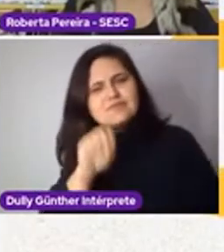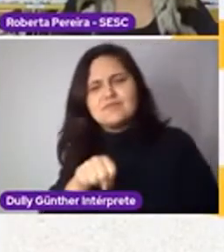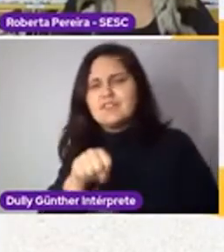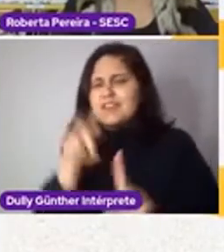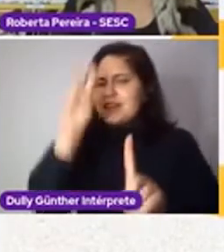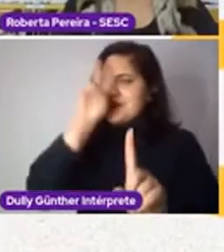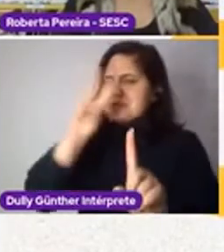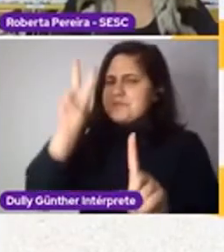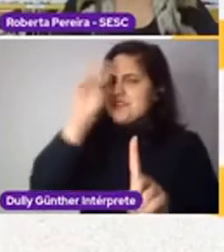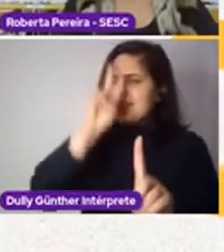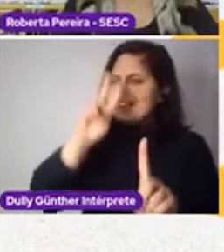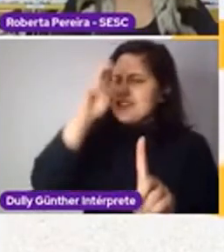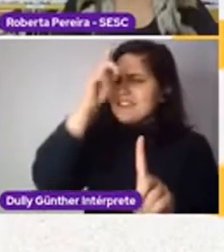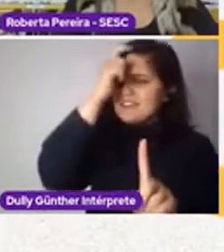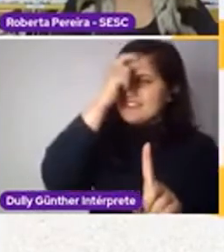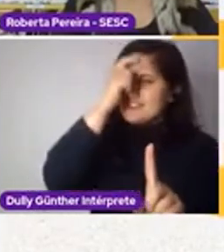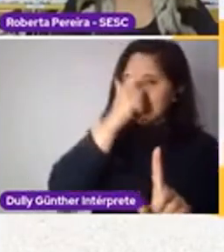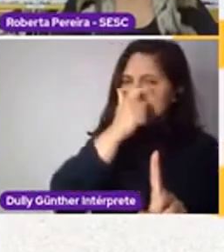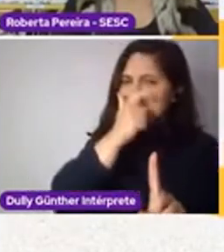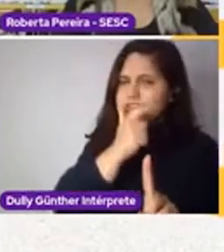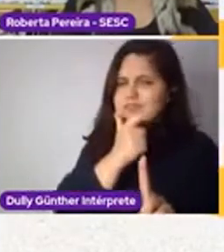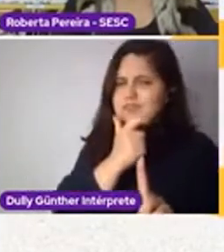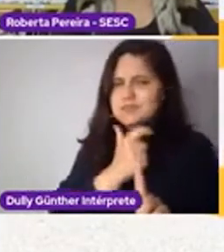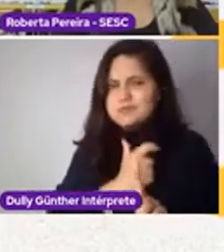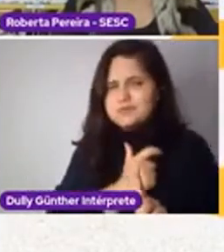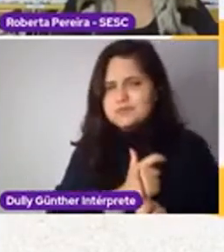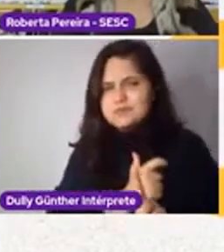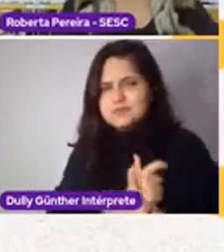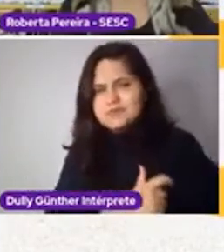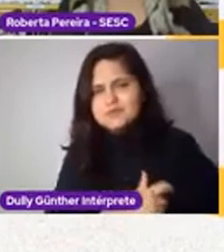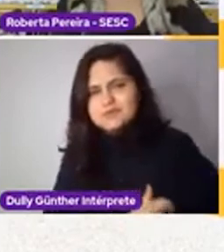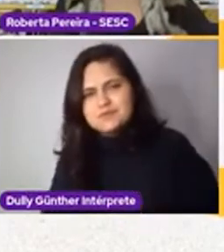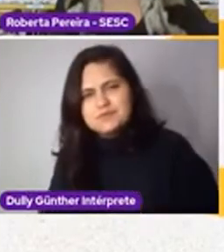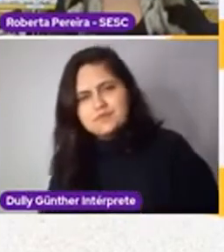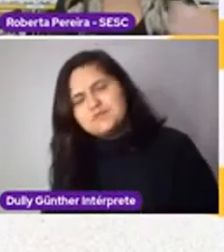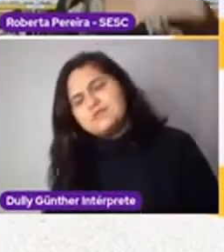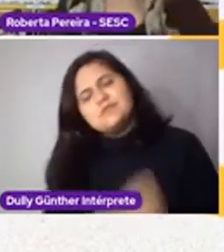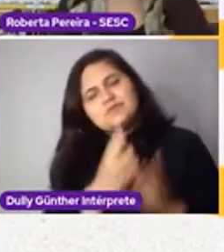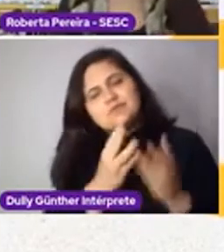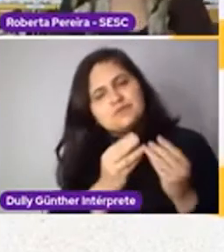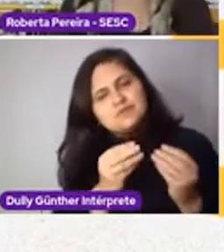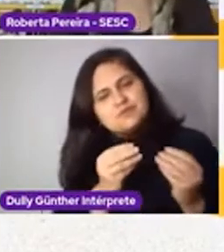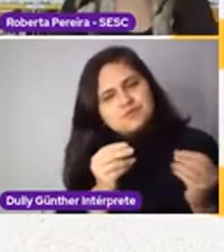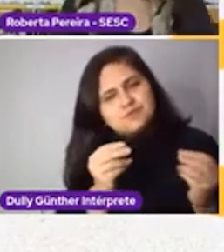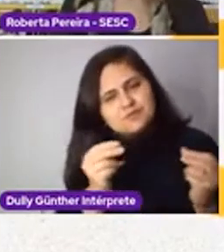Você vai lembrar de mim.